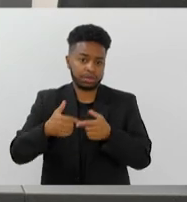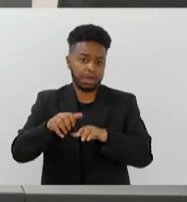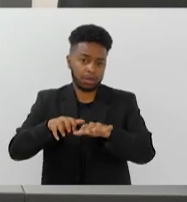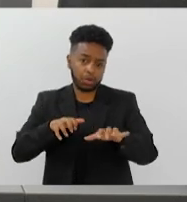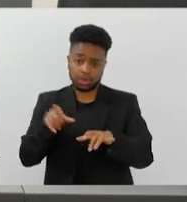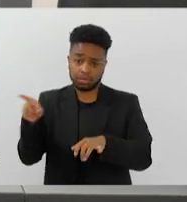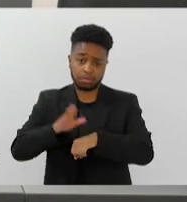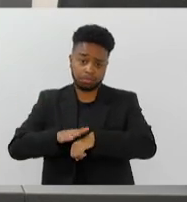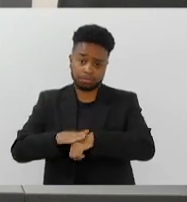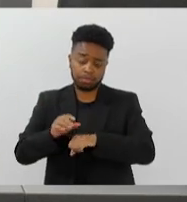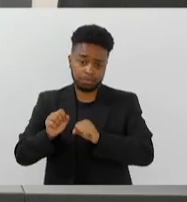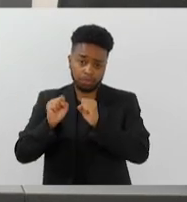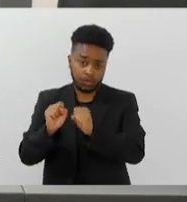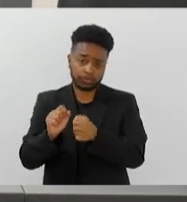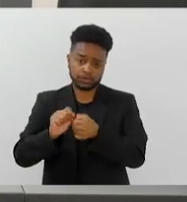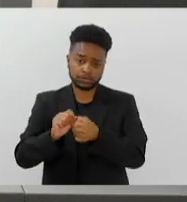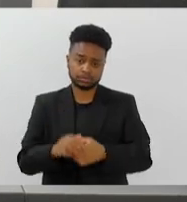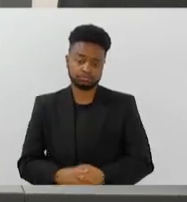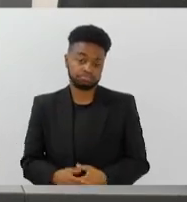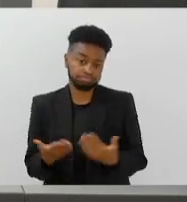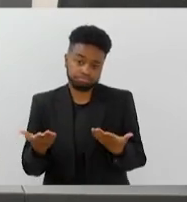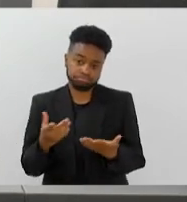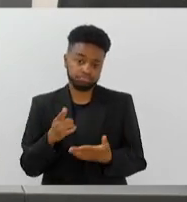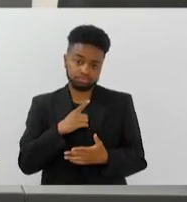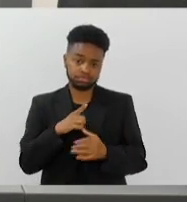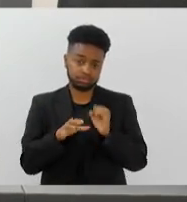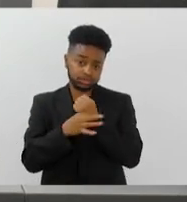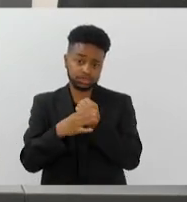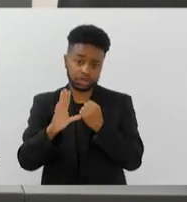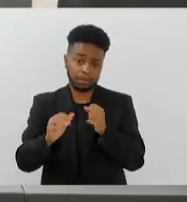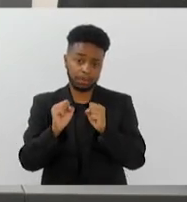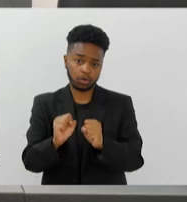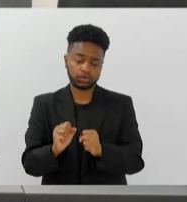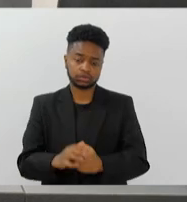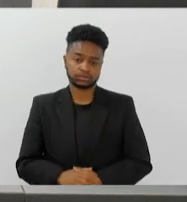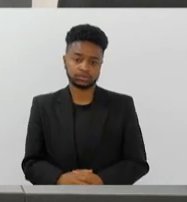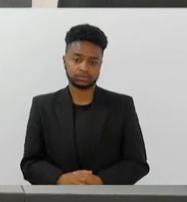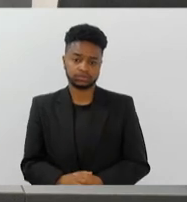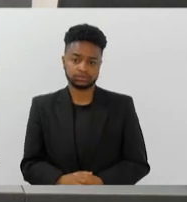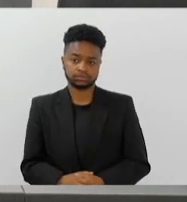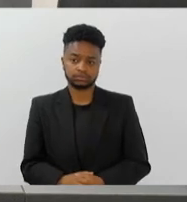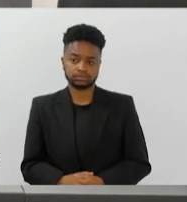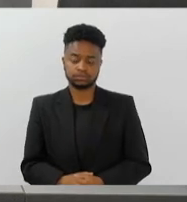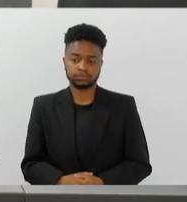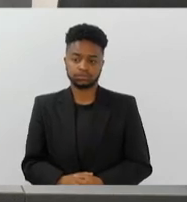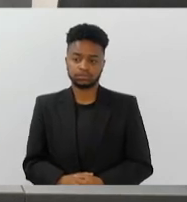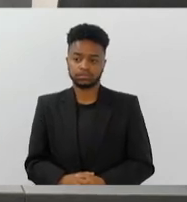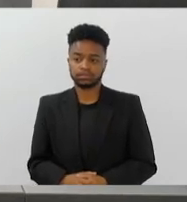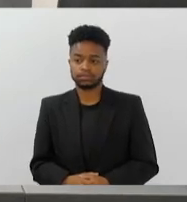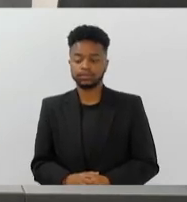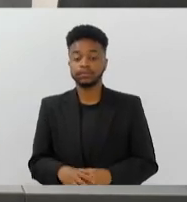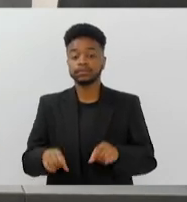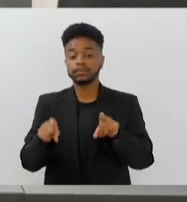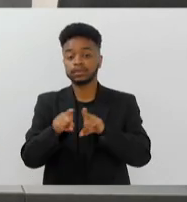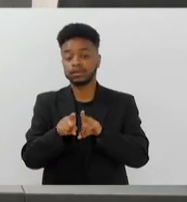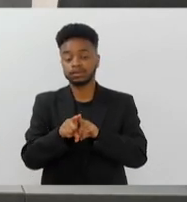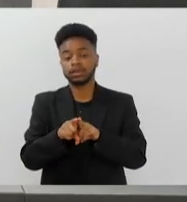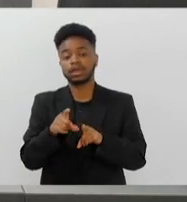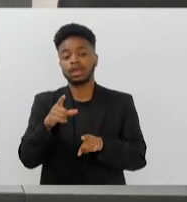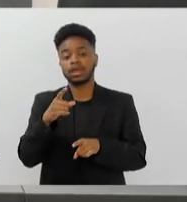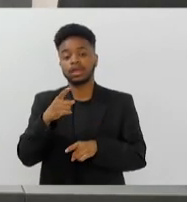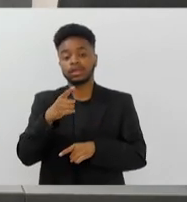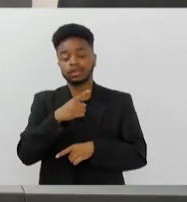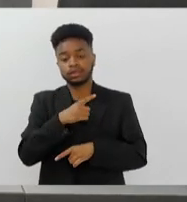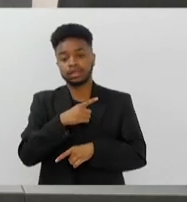fazer. Está garantindo que já é possível fazer. Além do que, há uma jurisprudência nossa da